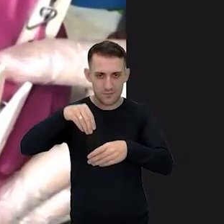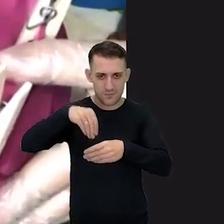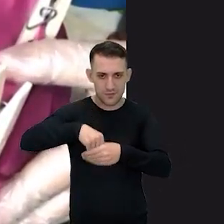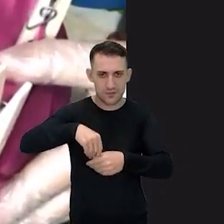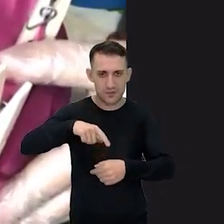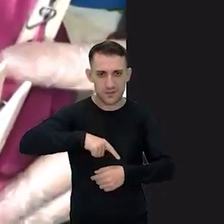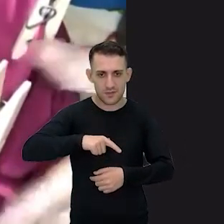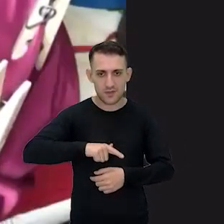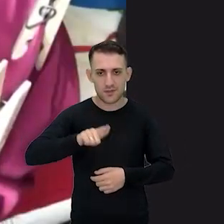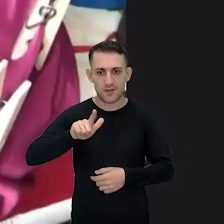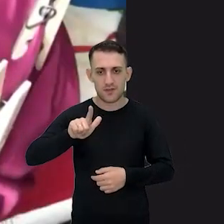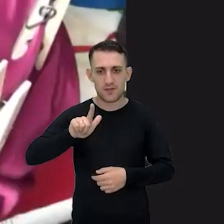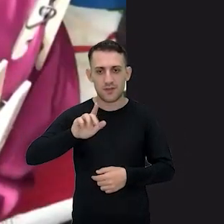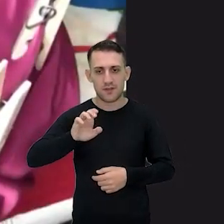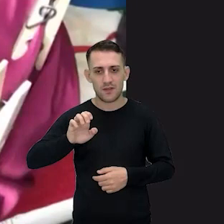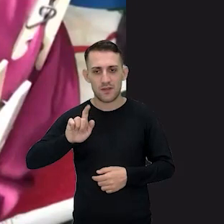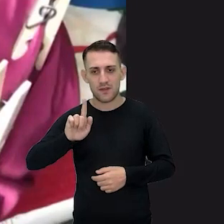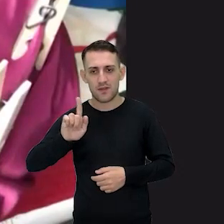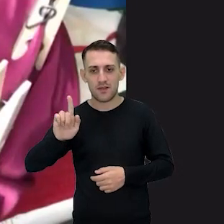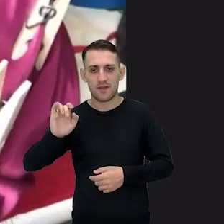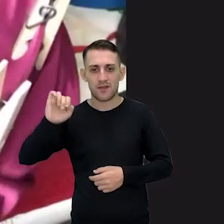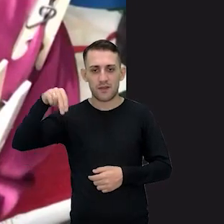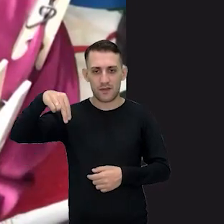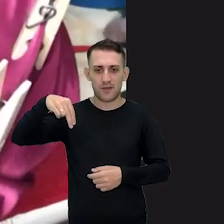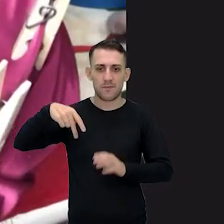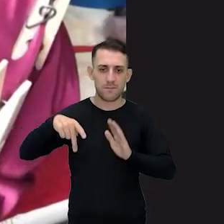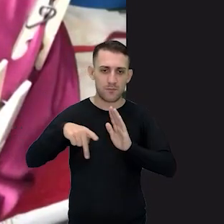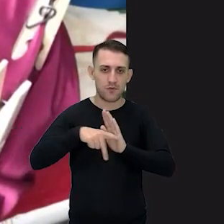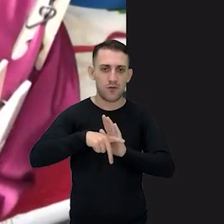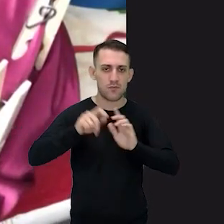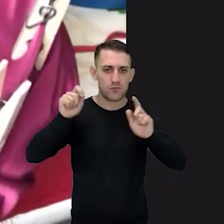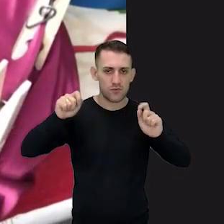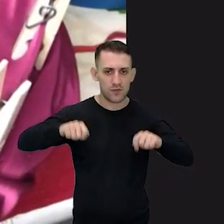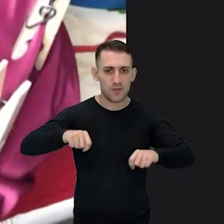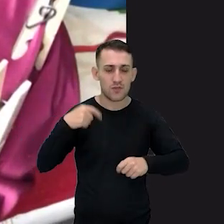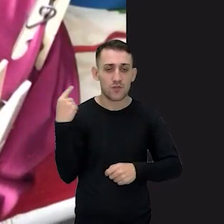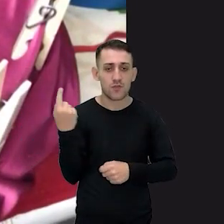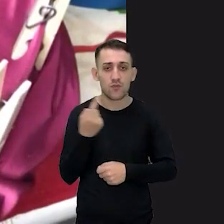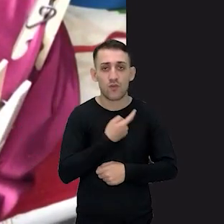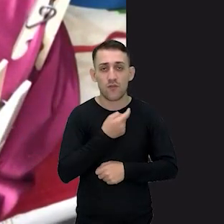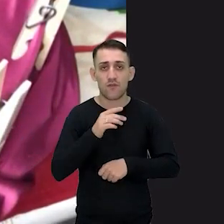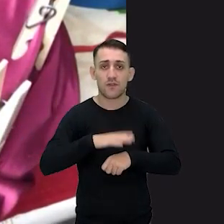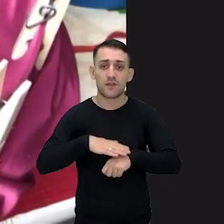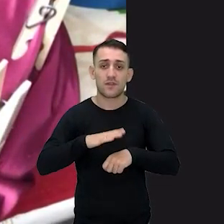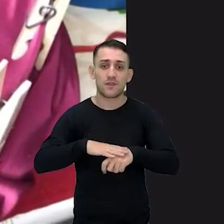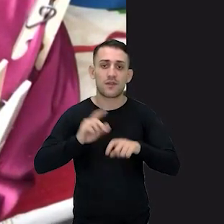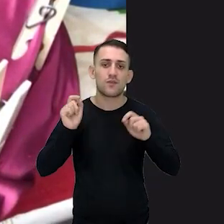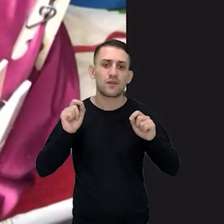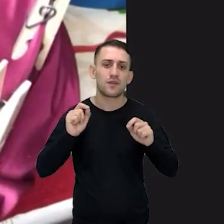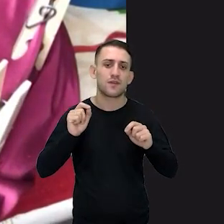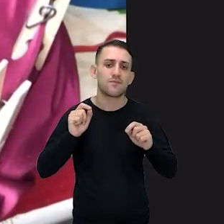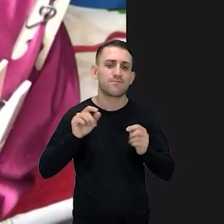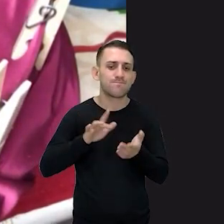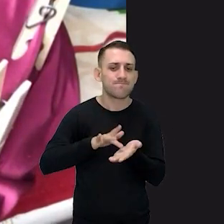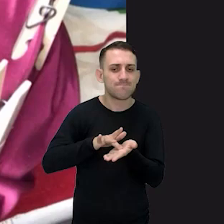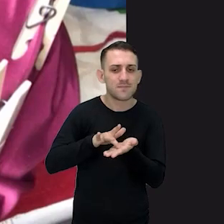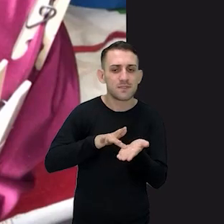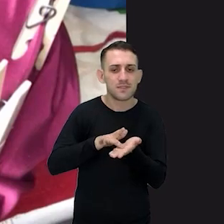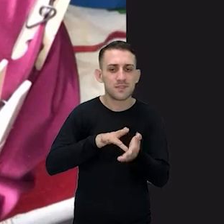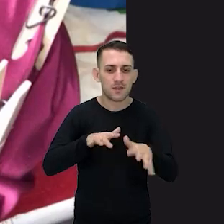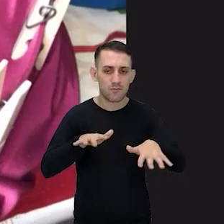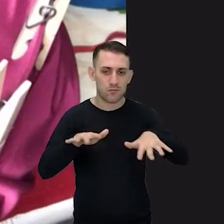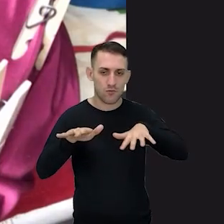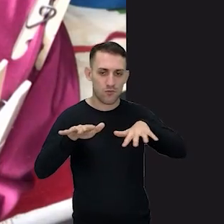legging, ou pode ser um tecido de lycra, onde nós vamos simular esse